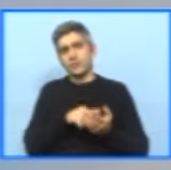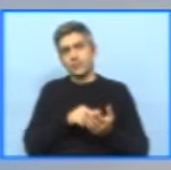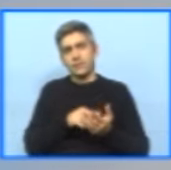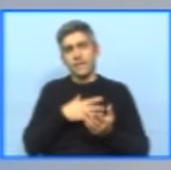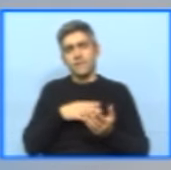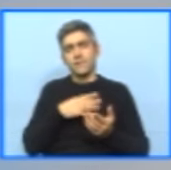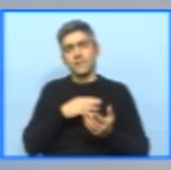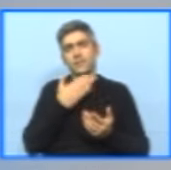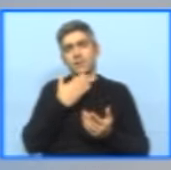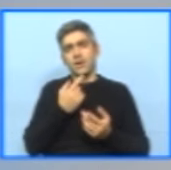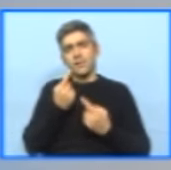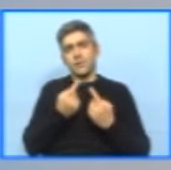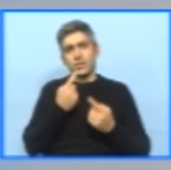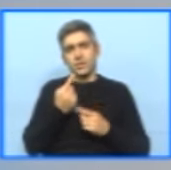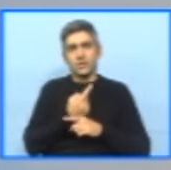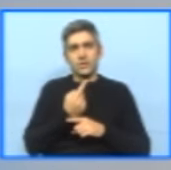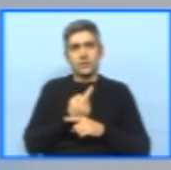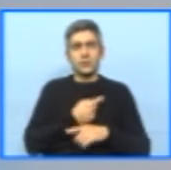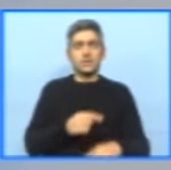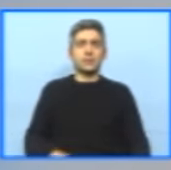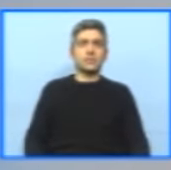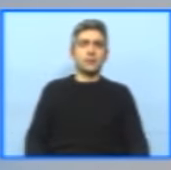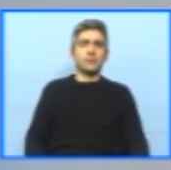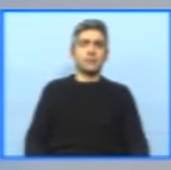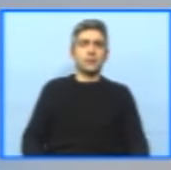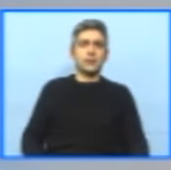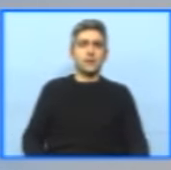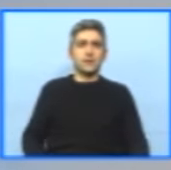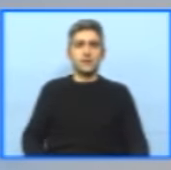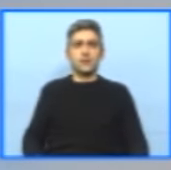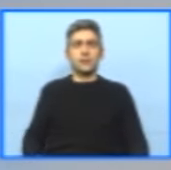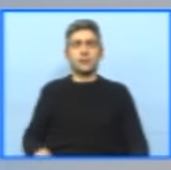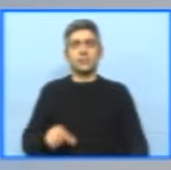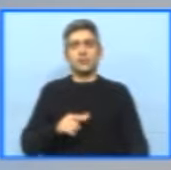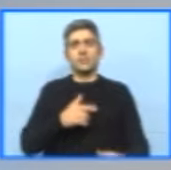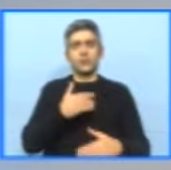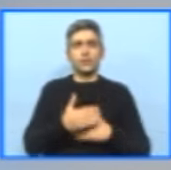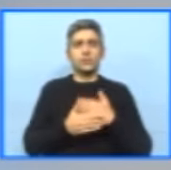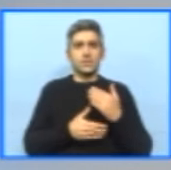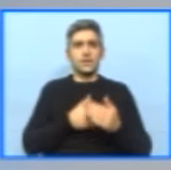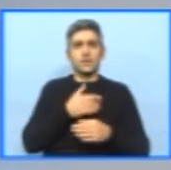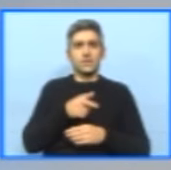que pede-lhe alguma coisa. E neste processo dialógico